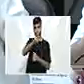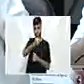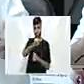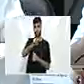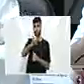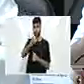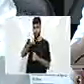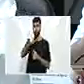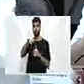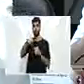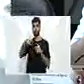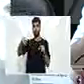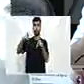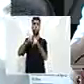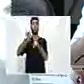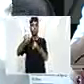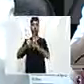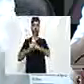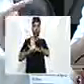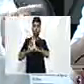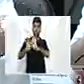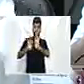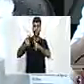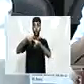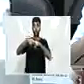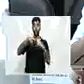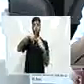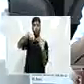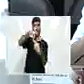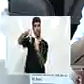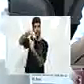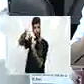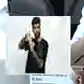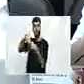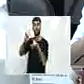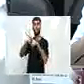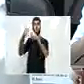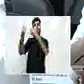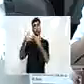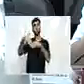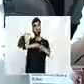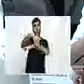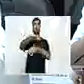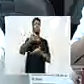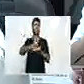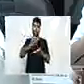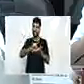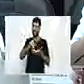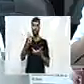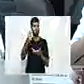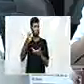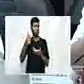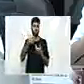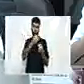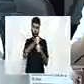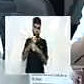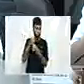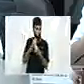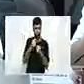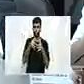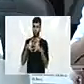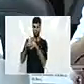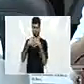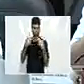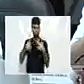do seu dos projetos de reciclagem e o que ele fala sobre as ruas de nov S realmente tem ruas que não recebem a visita Mas os que